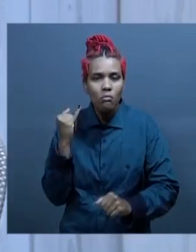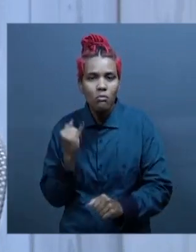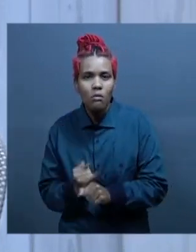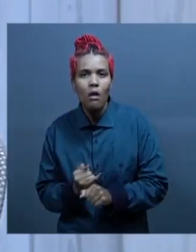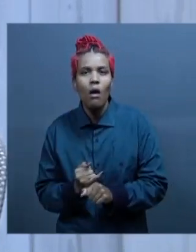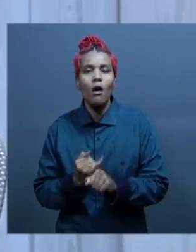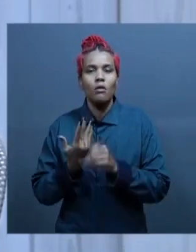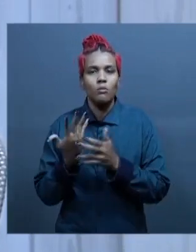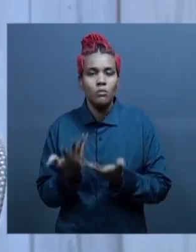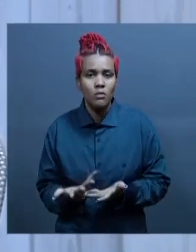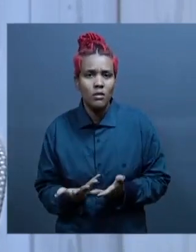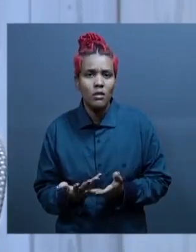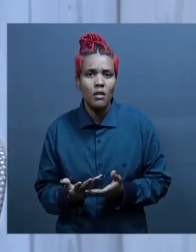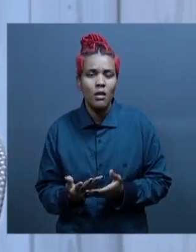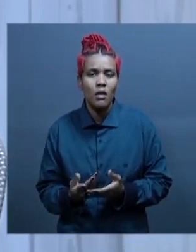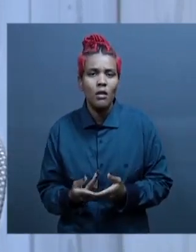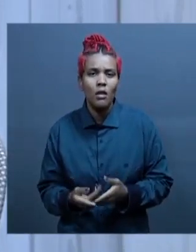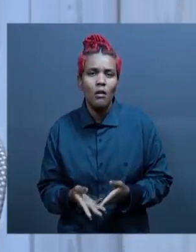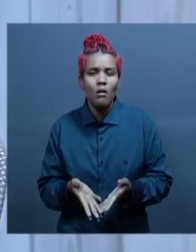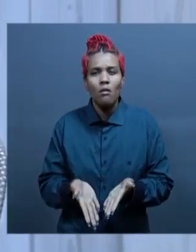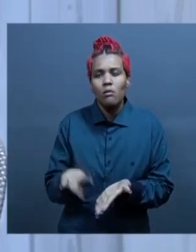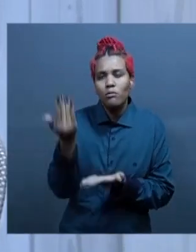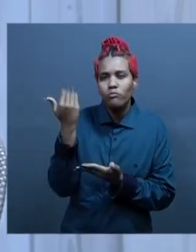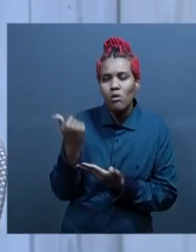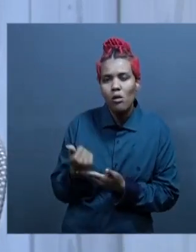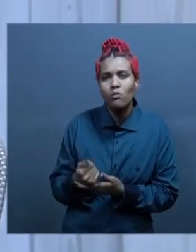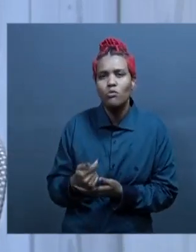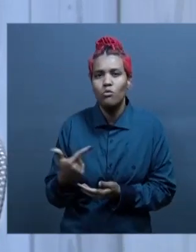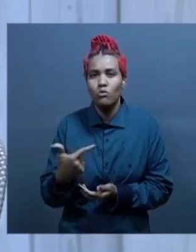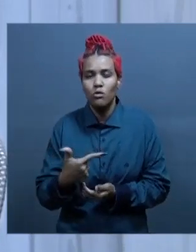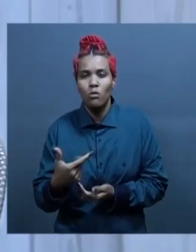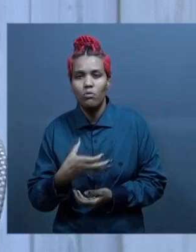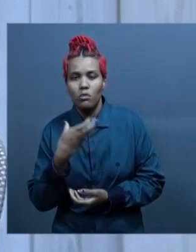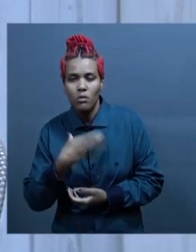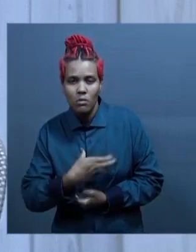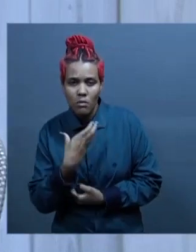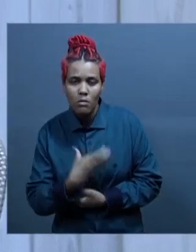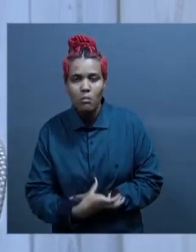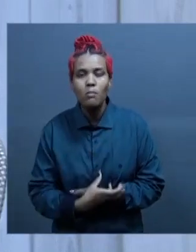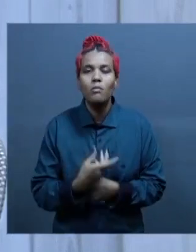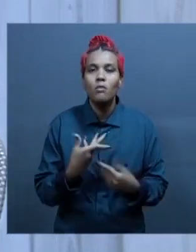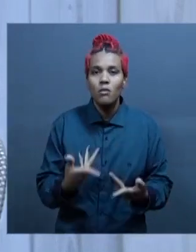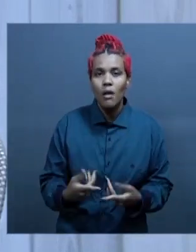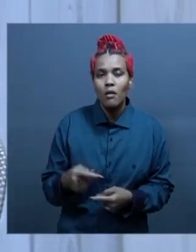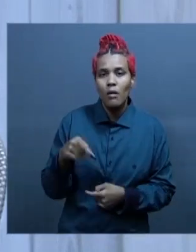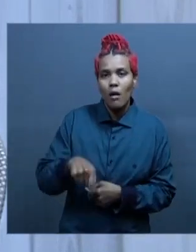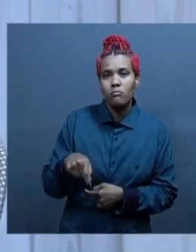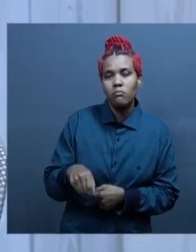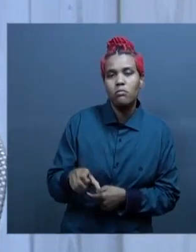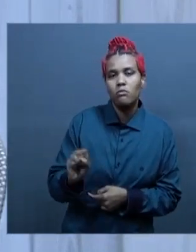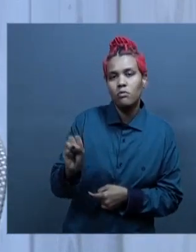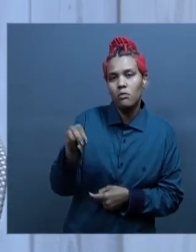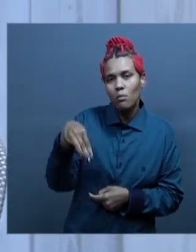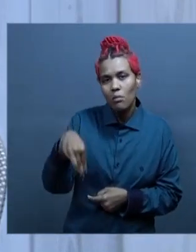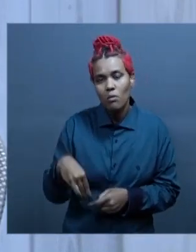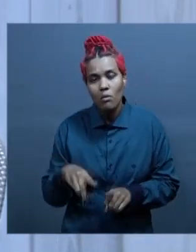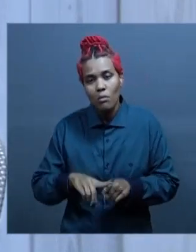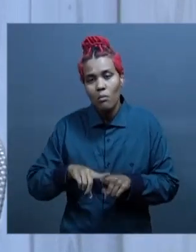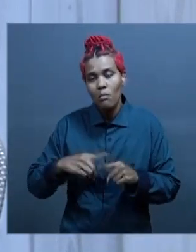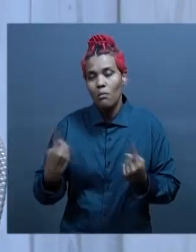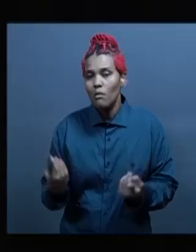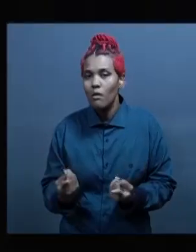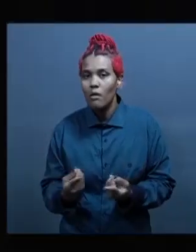inicialmente somente no campus santa mônica mas veja como já está a operação do sistema